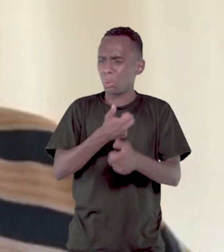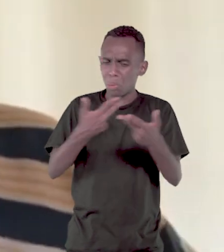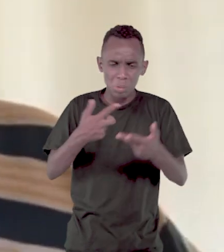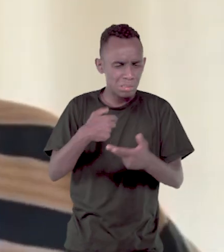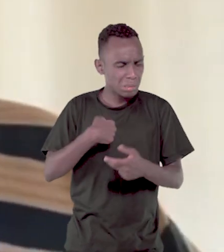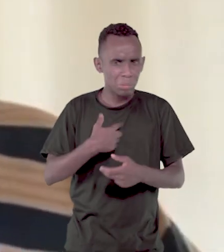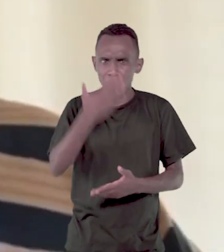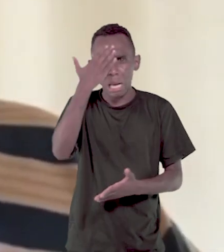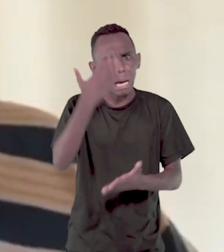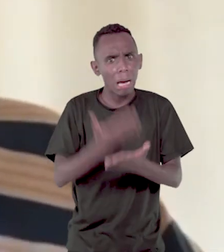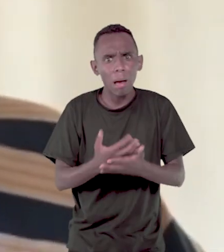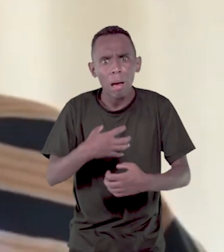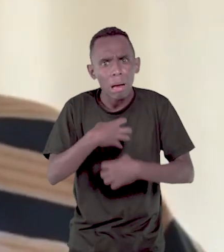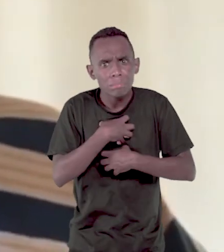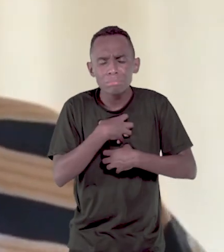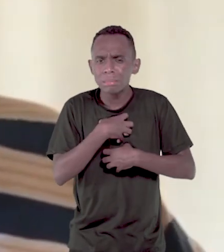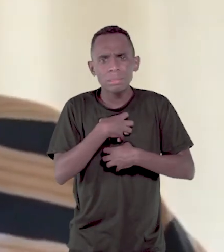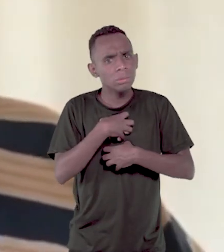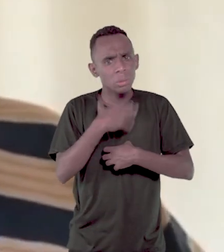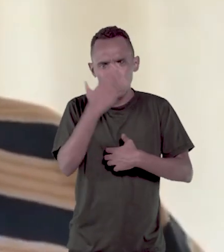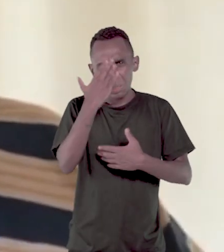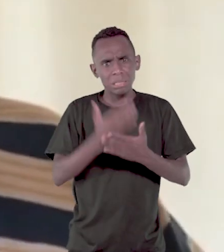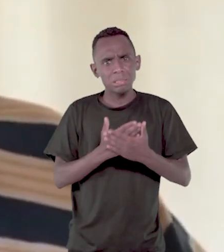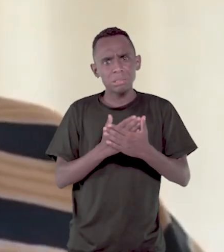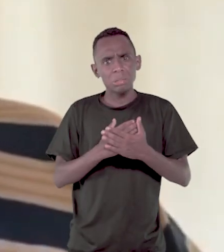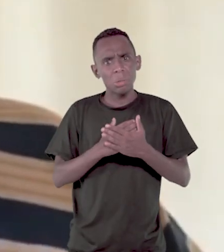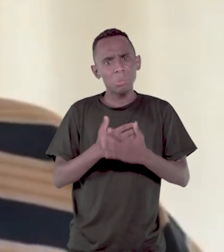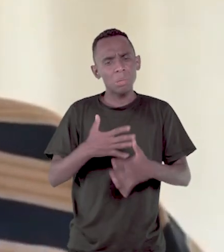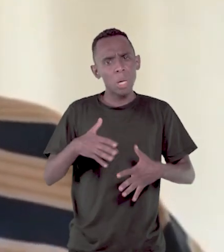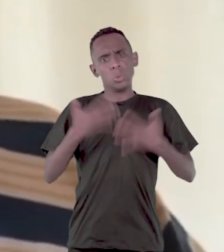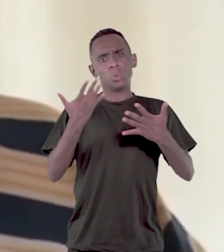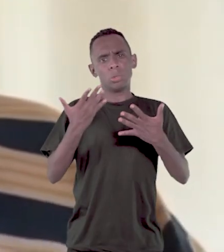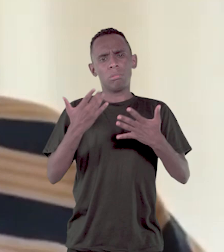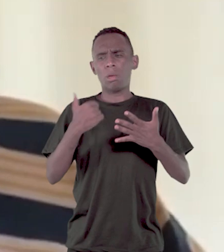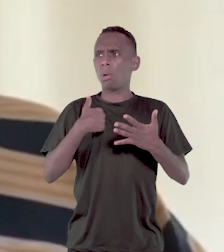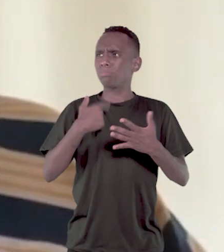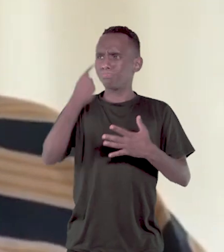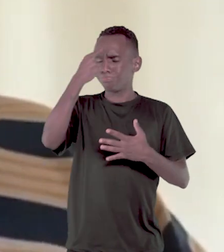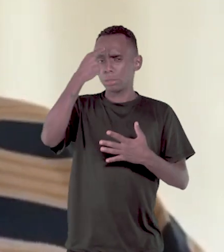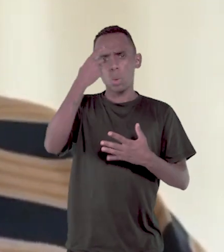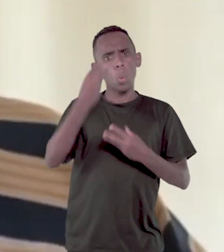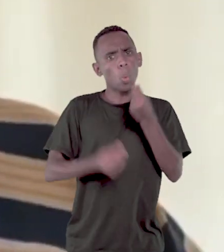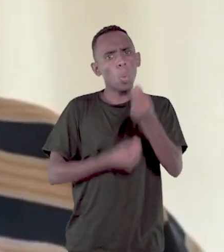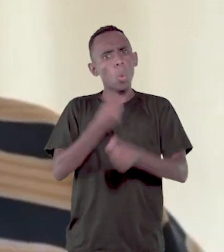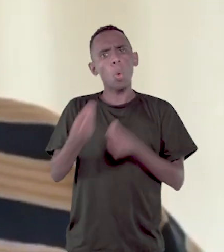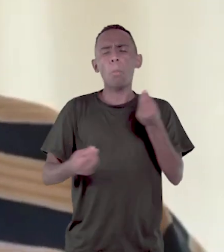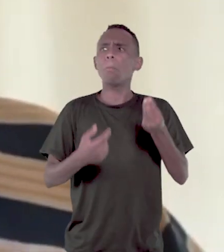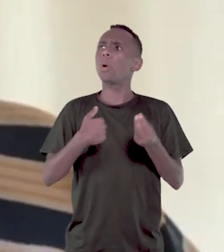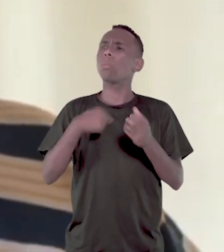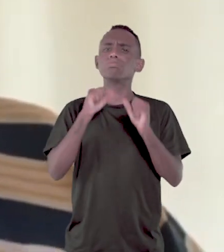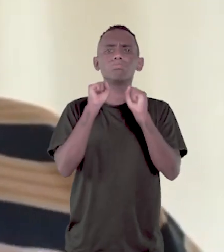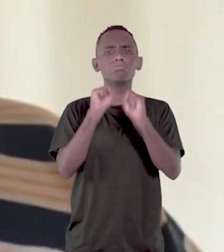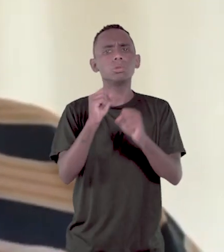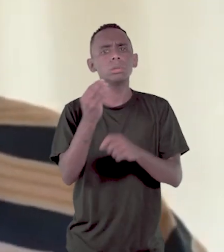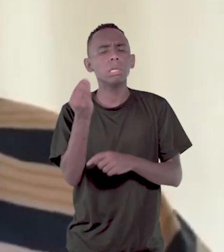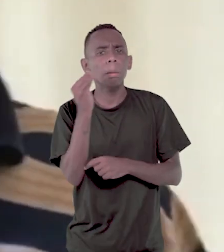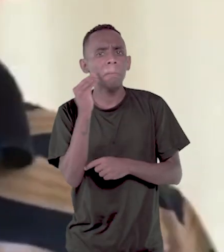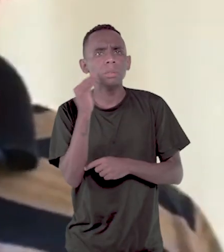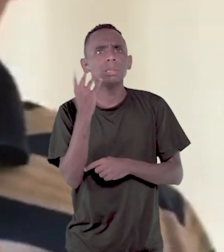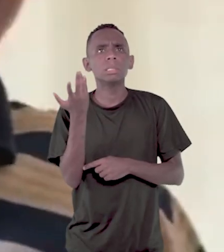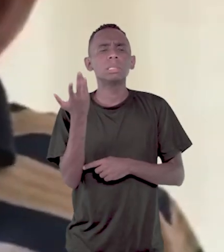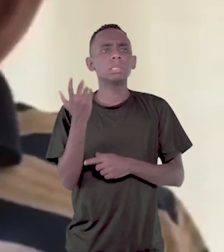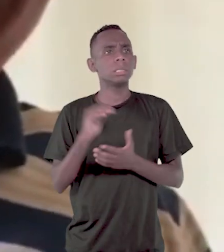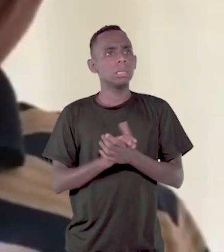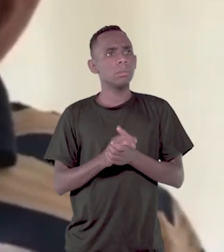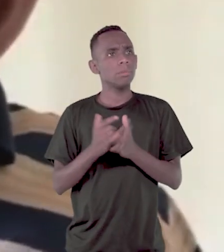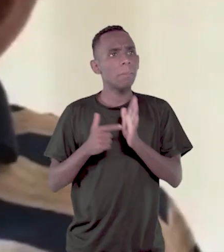que eu fiquei perplexo. E, a partir daquela perplexidade, eu comecei a pensar como que eu poderia retratar